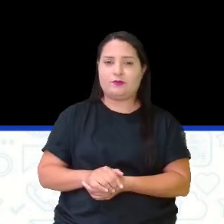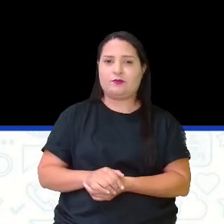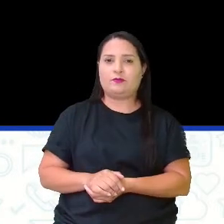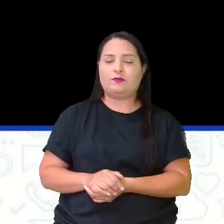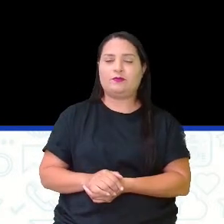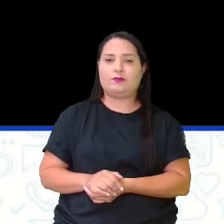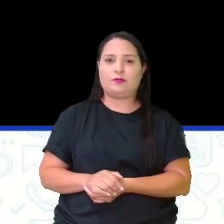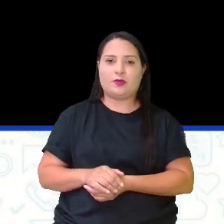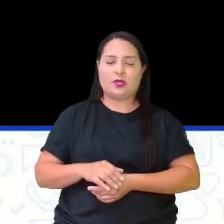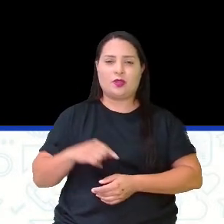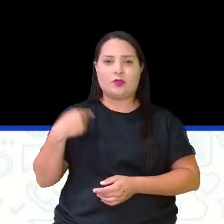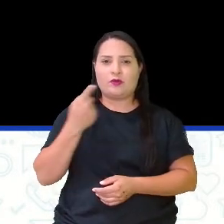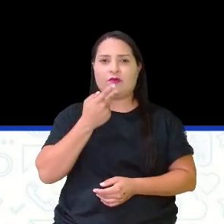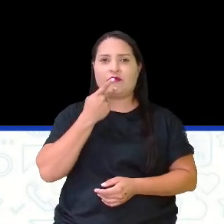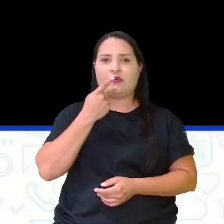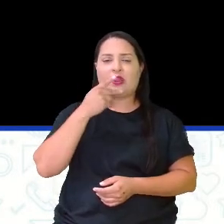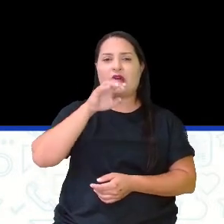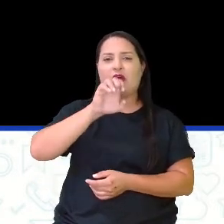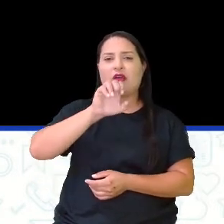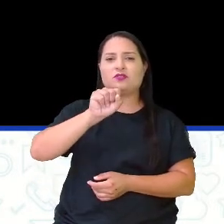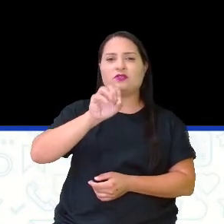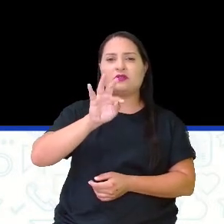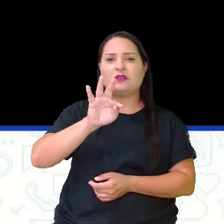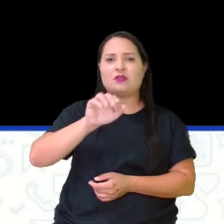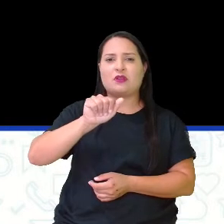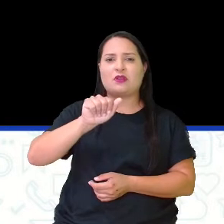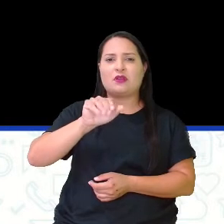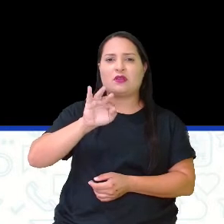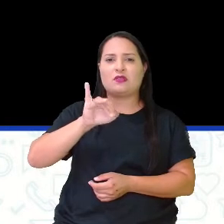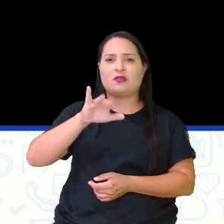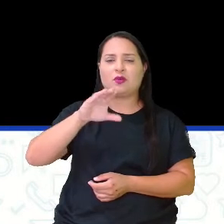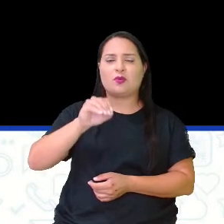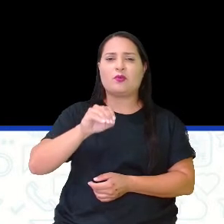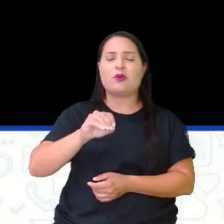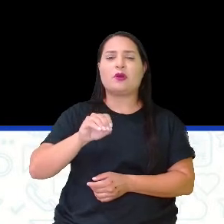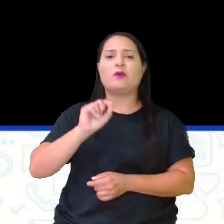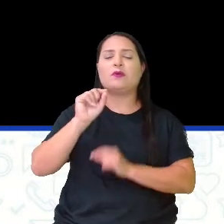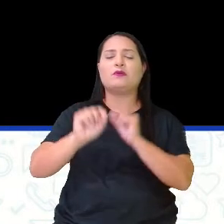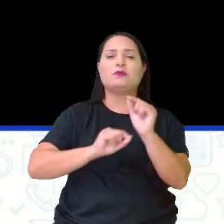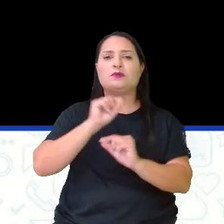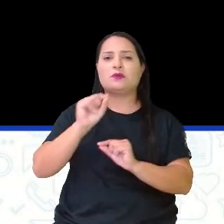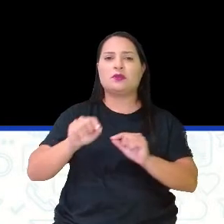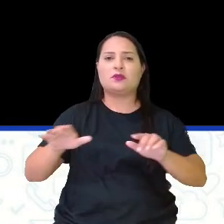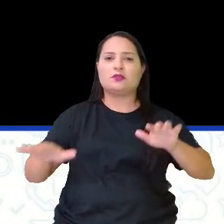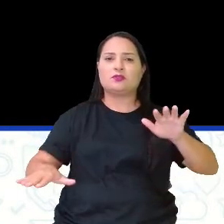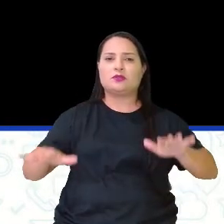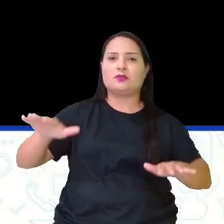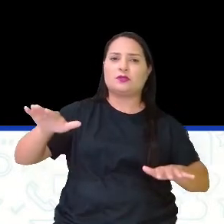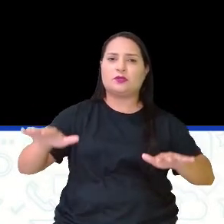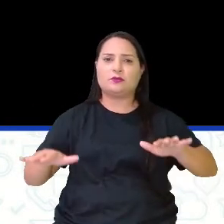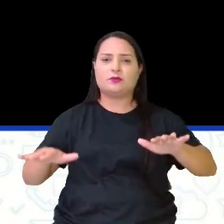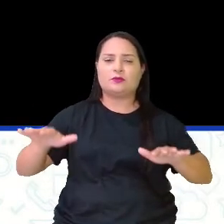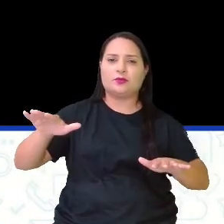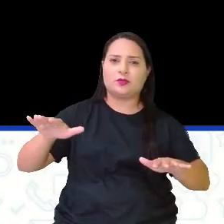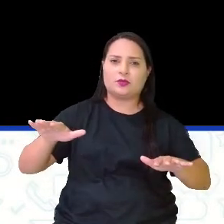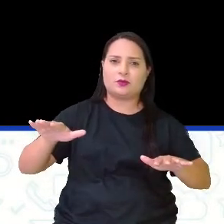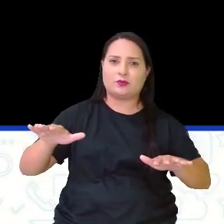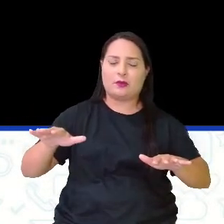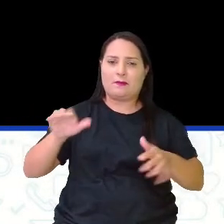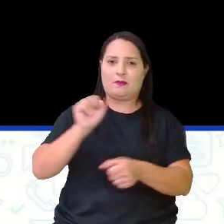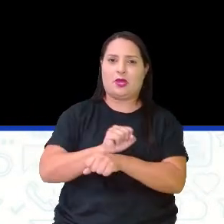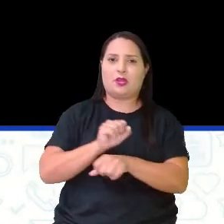dinâmico. Quando a gente fala do estático, é a capacidade de você se manter aí em equilíbrio sem se